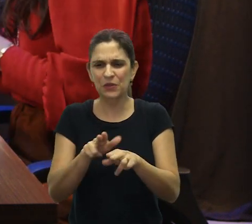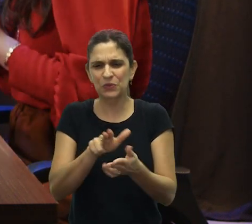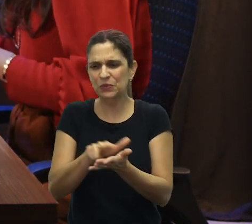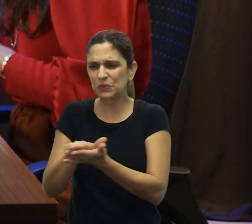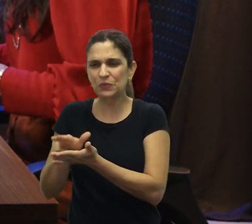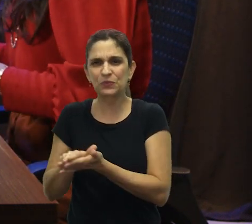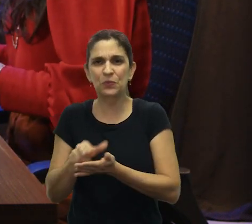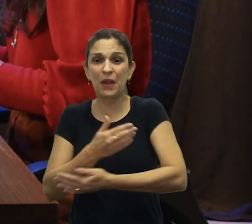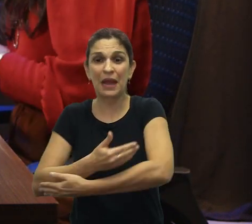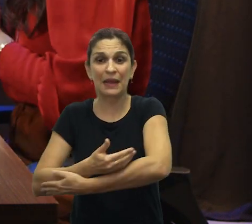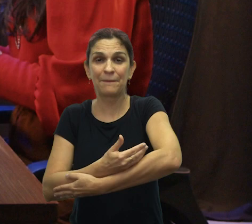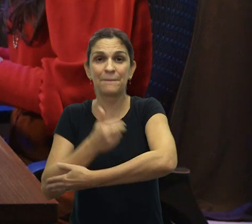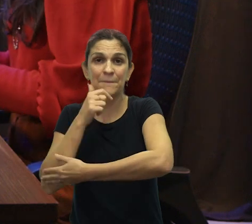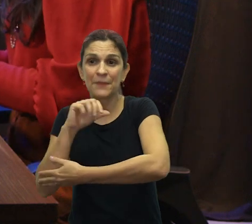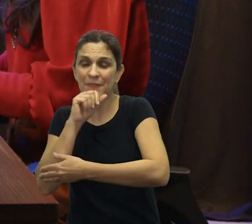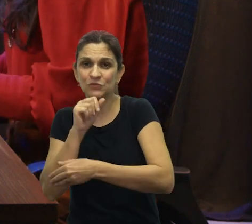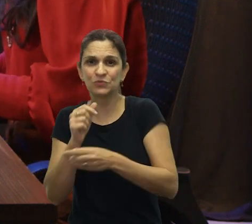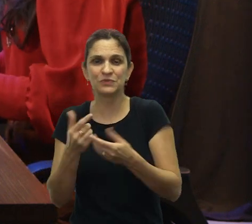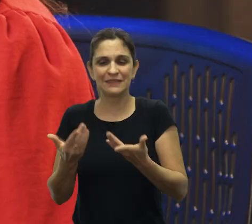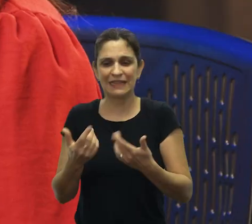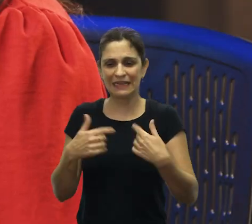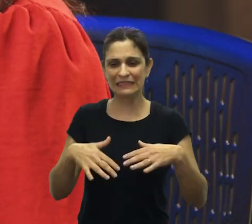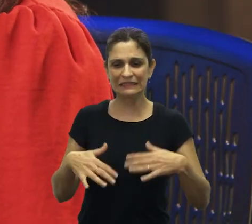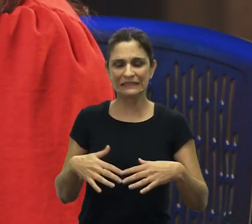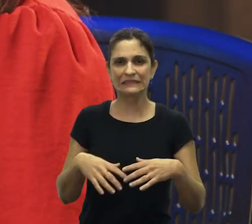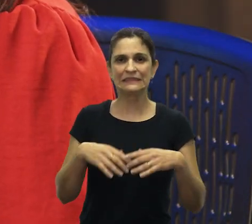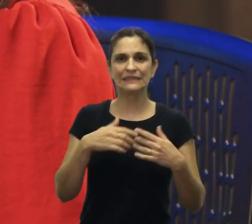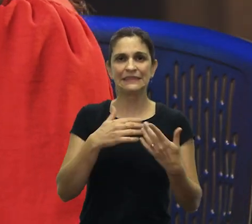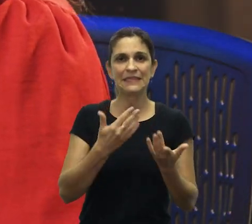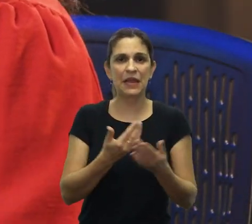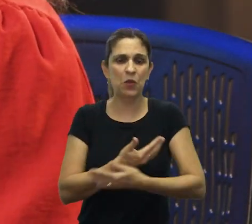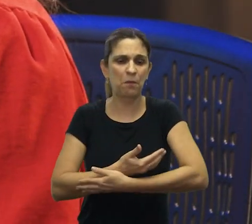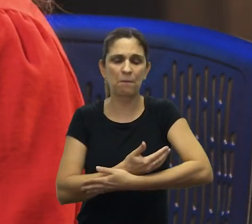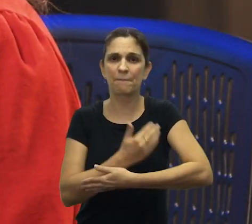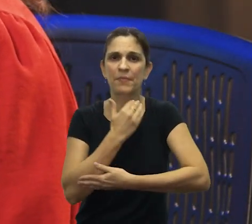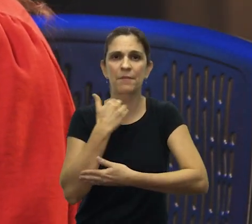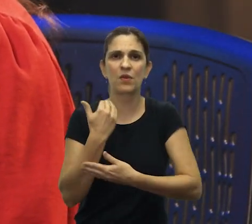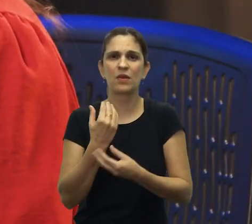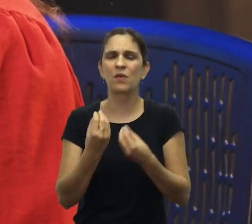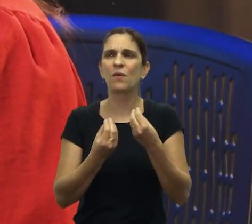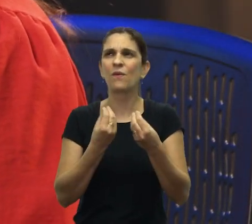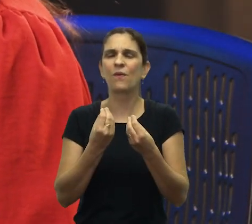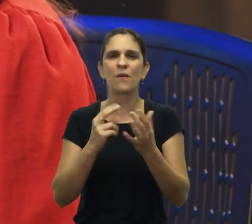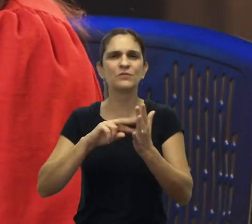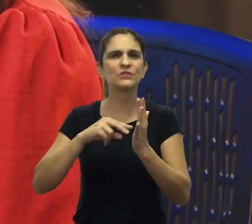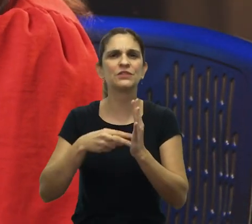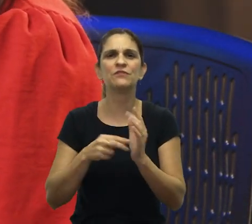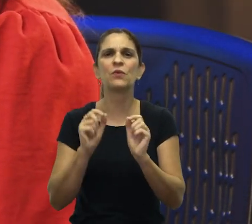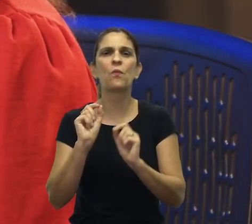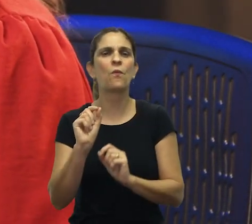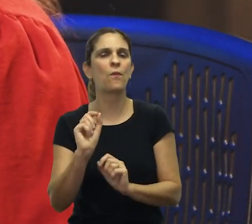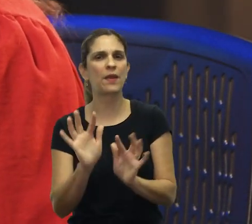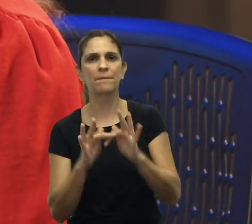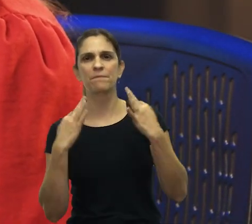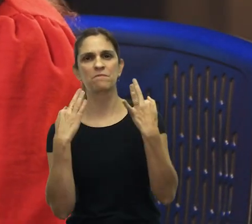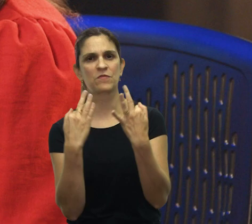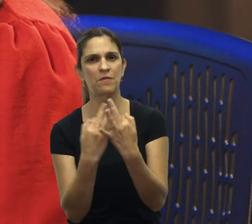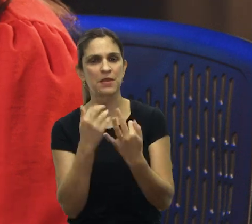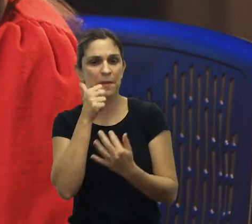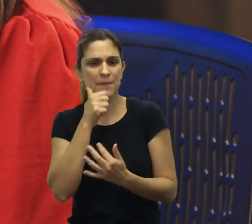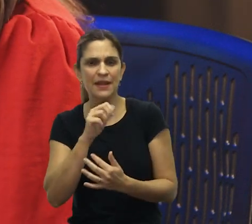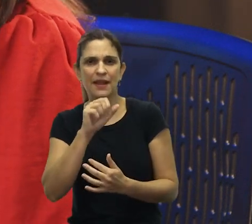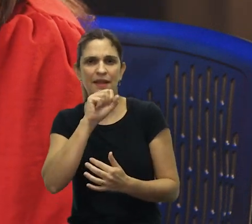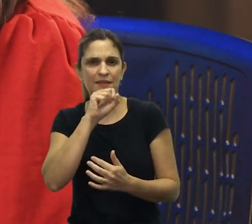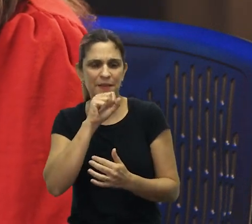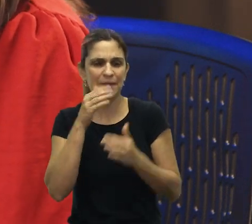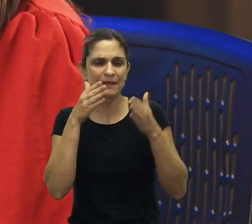Eu não consigo imaginar, gente, de verdade, eu não consigo. E o que isso representa, doutor Vitor, para as famílias, para